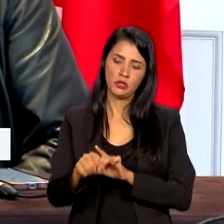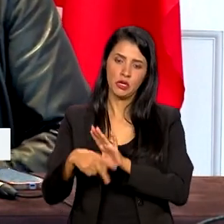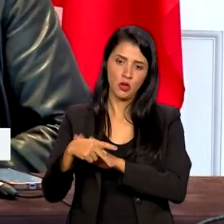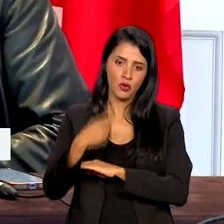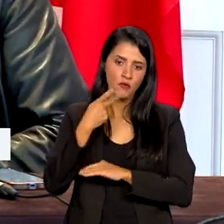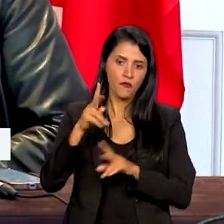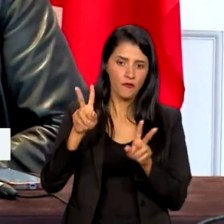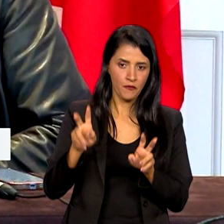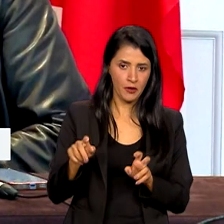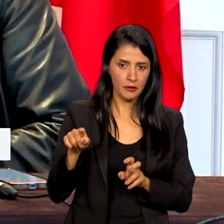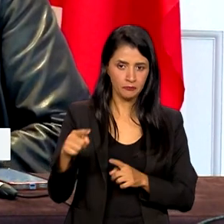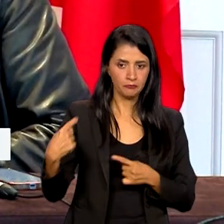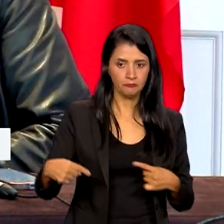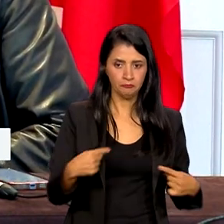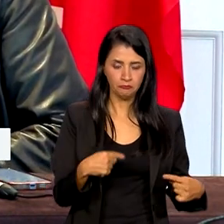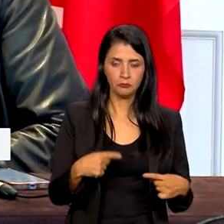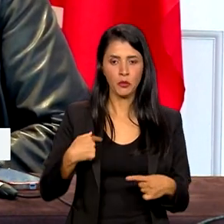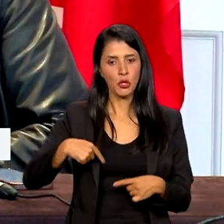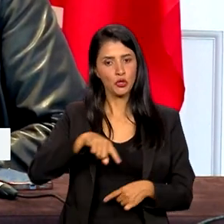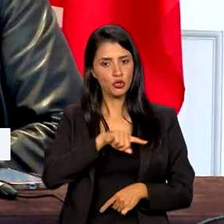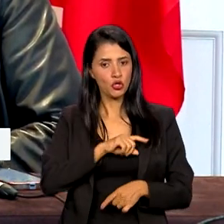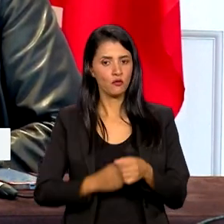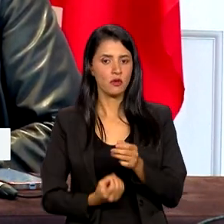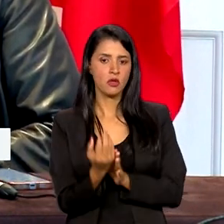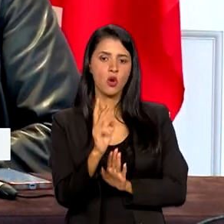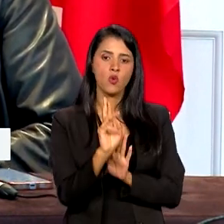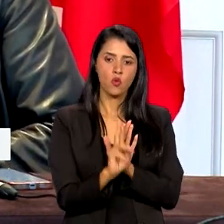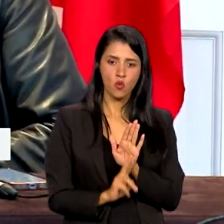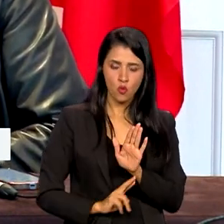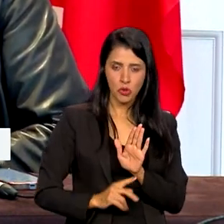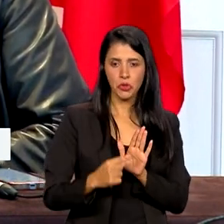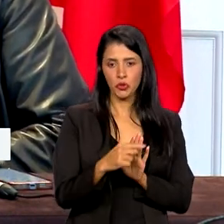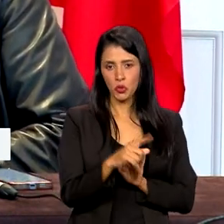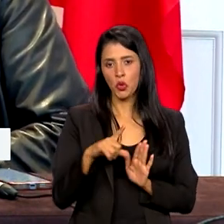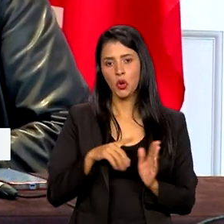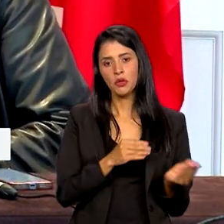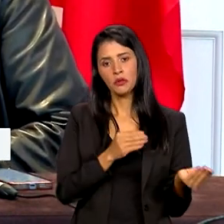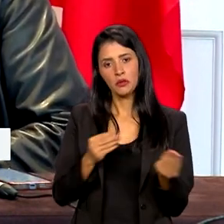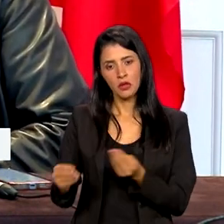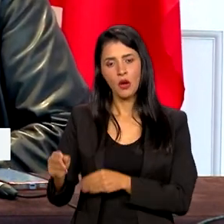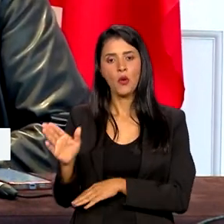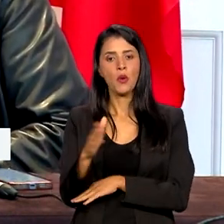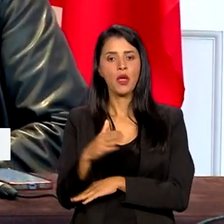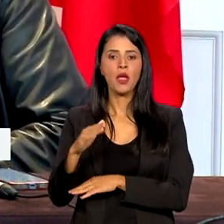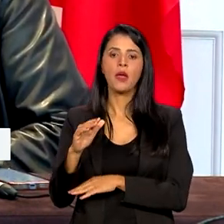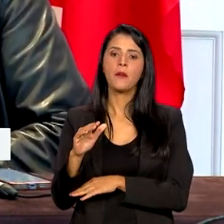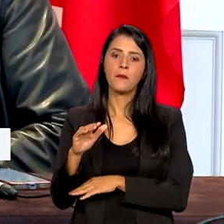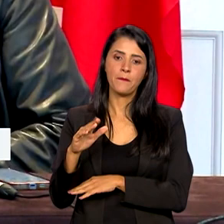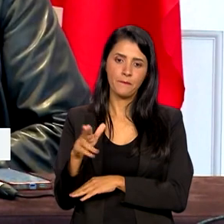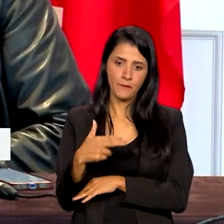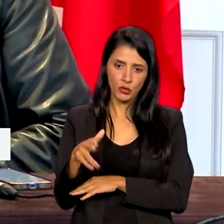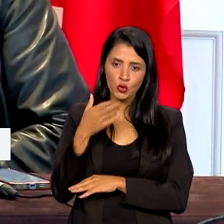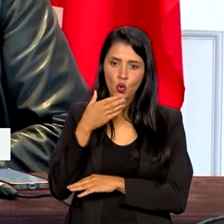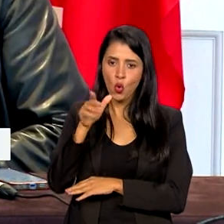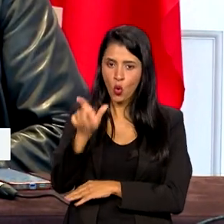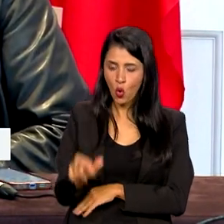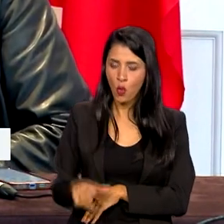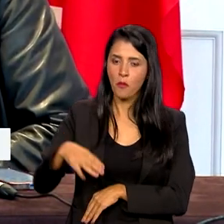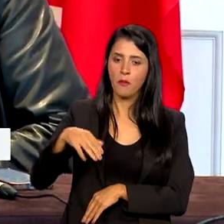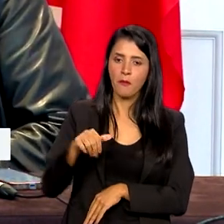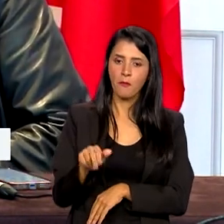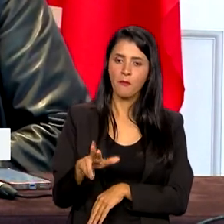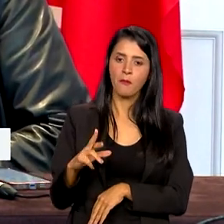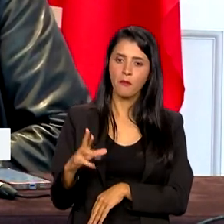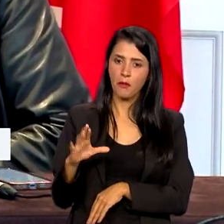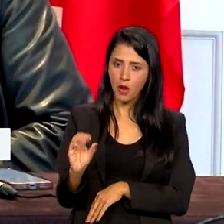tema. Nós vamos fazer um relatório para o embaixador Mauro Vieira, vamos fazer